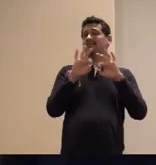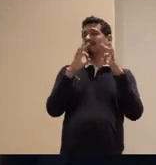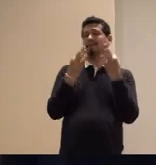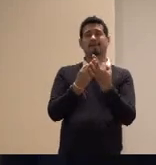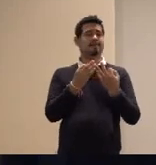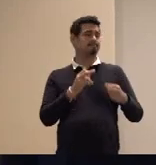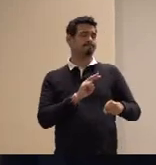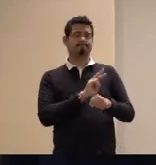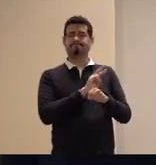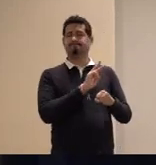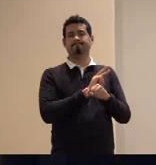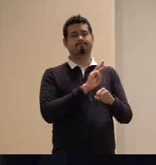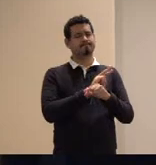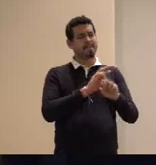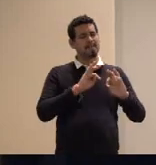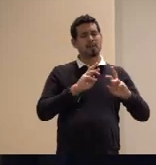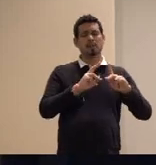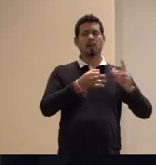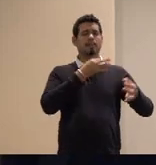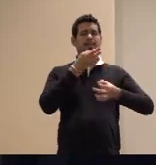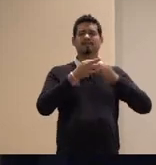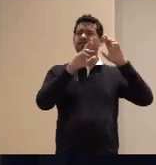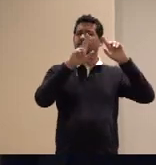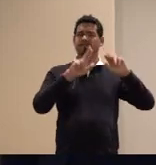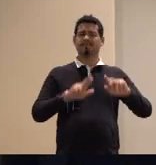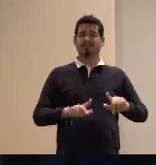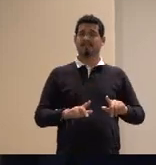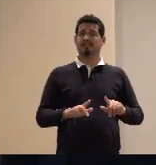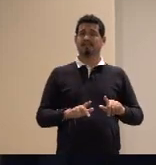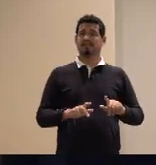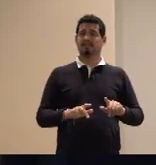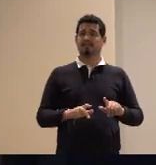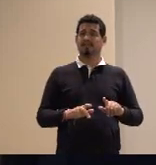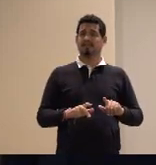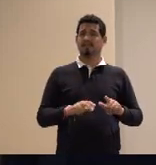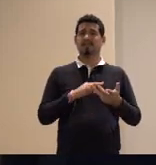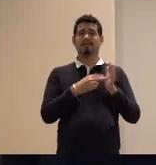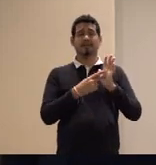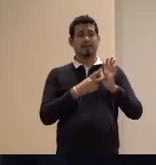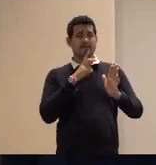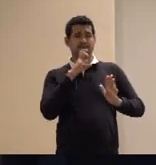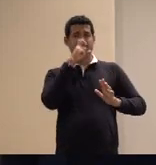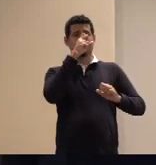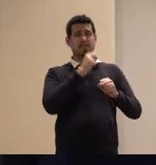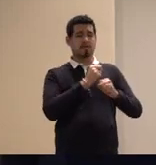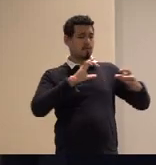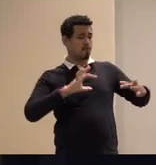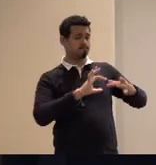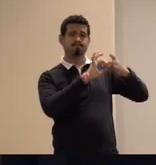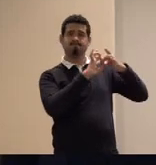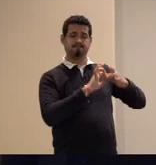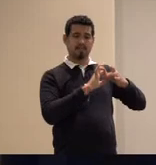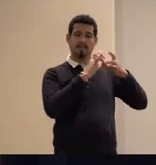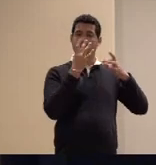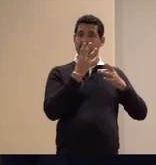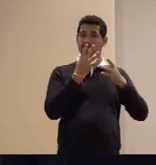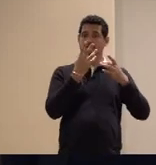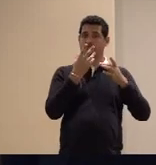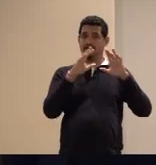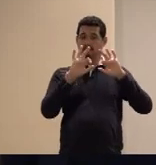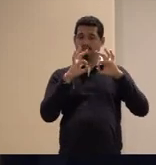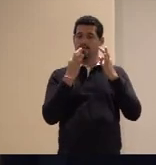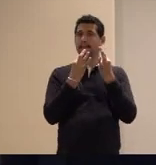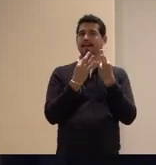atendida, e todo aquele contraponto, que é o fortalecimento dos vínculos familiares, recai sobre a